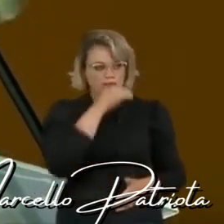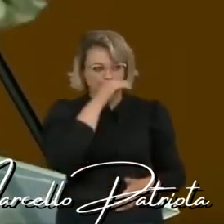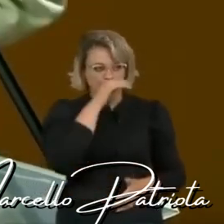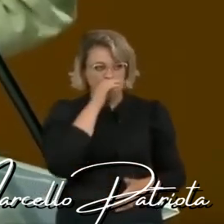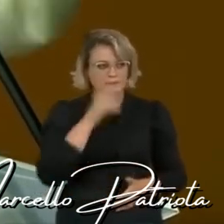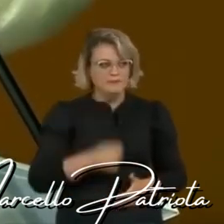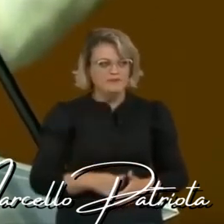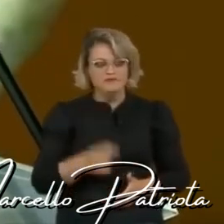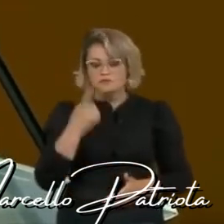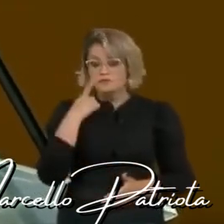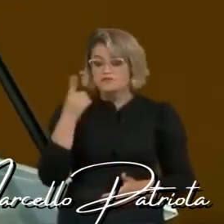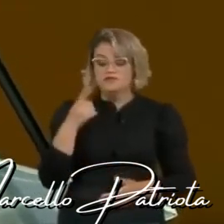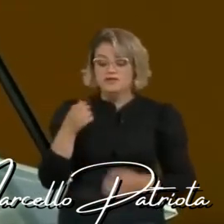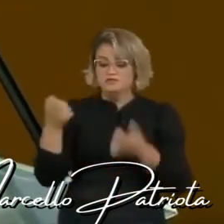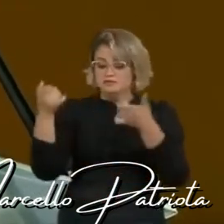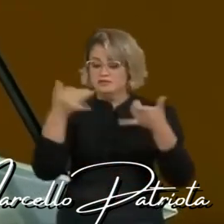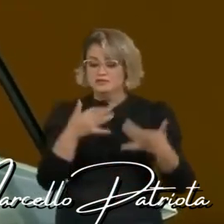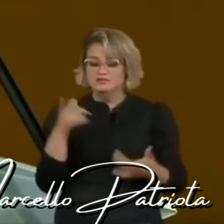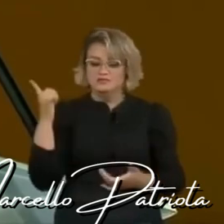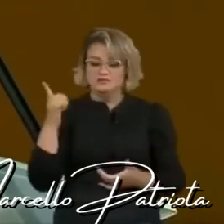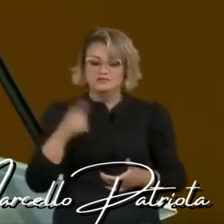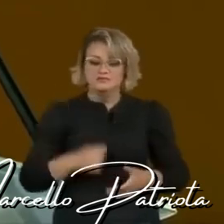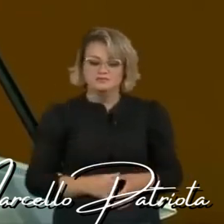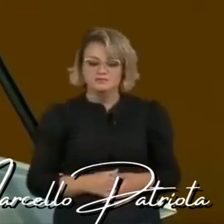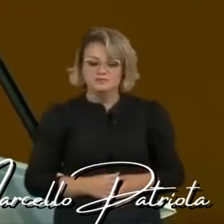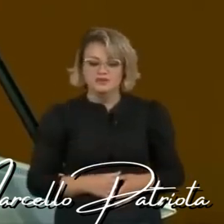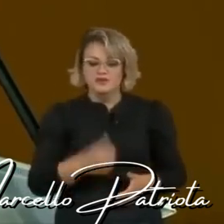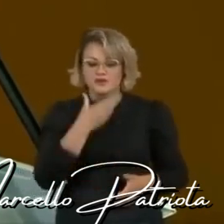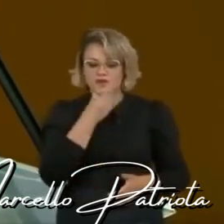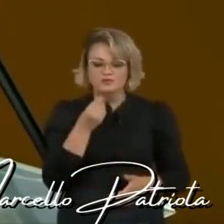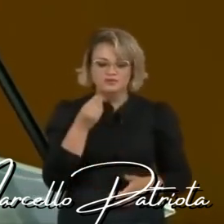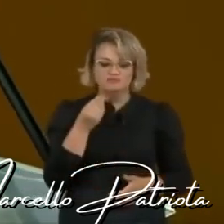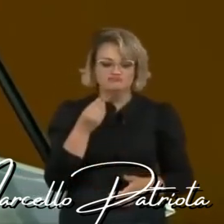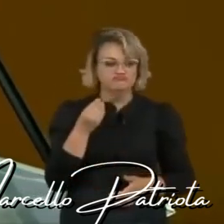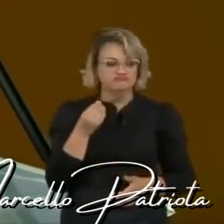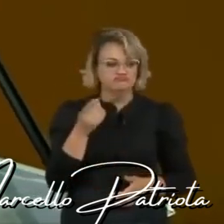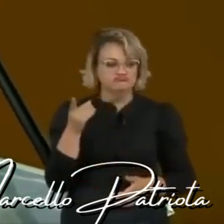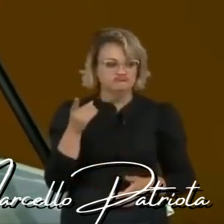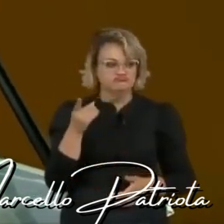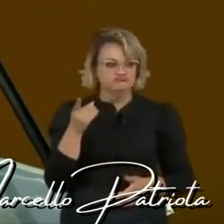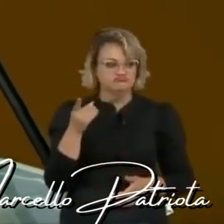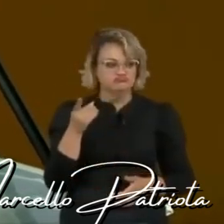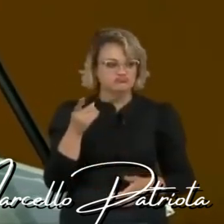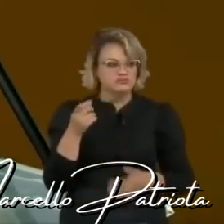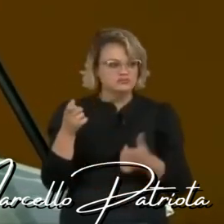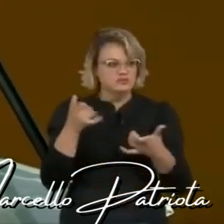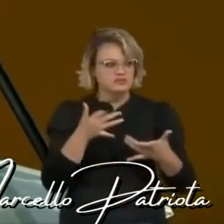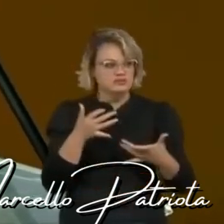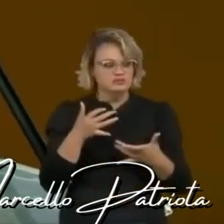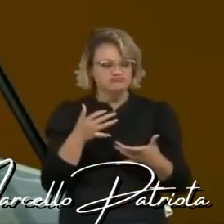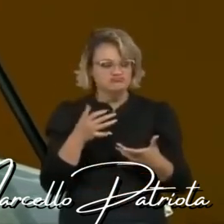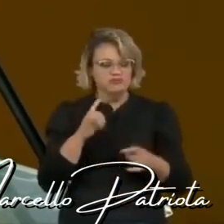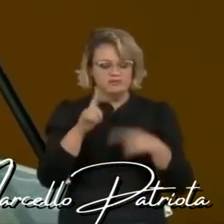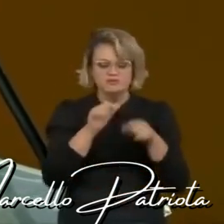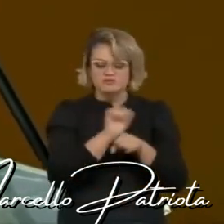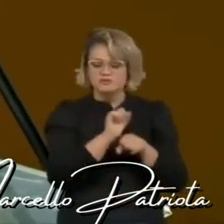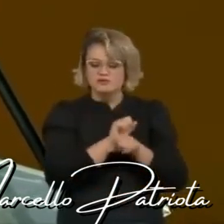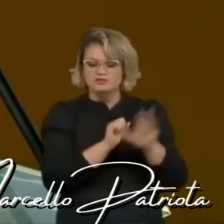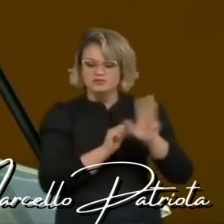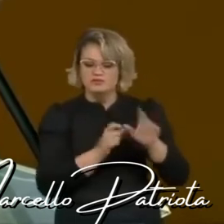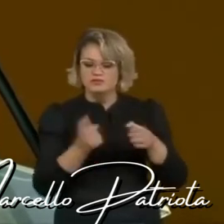aqui a apresentação no Festival do Futuro, pouquinho antes da fala, portanto, do presidente Lula. Vamos